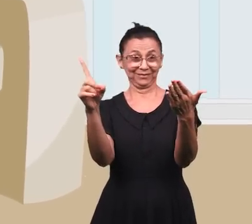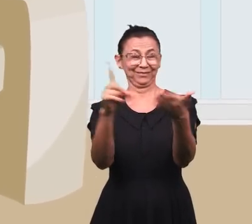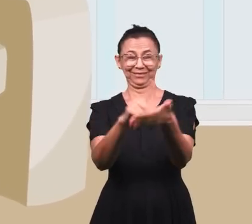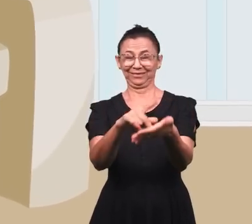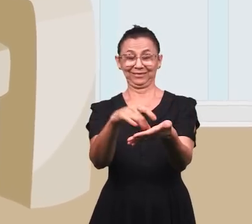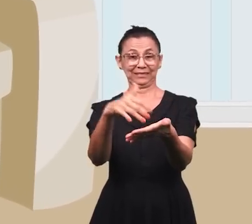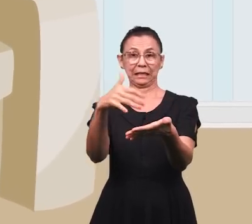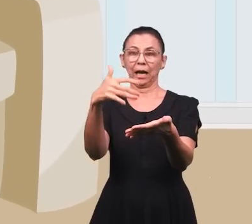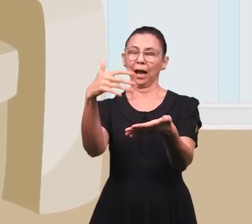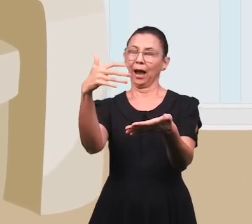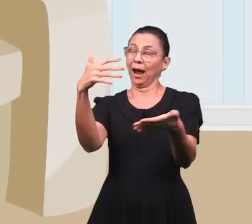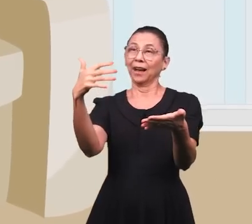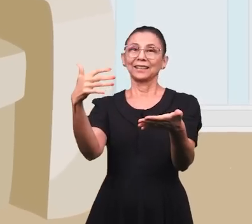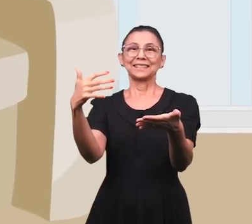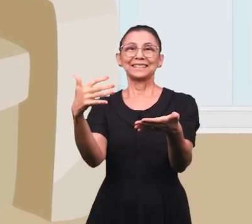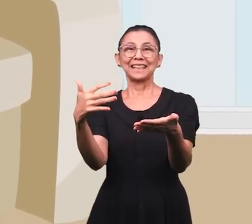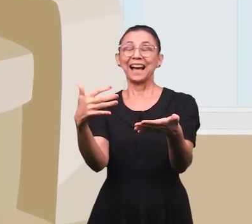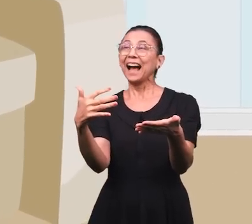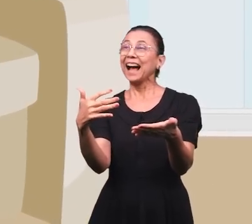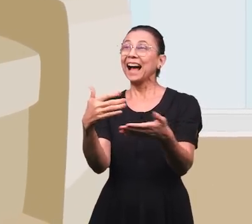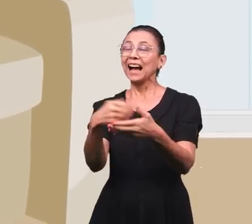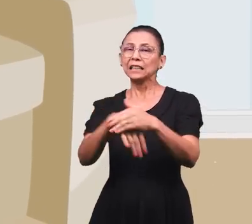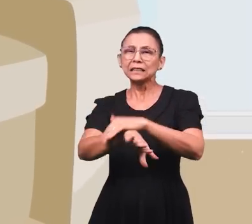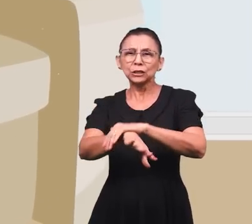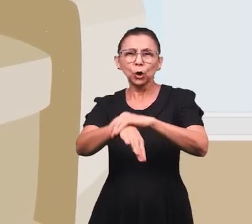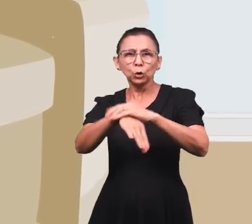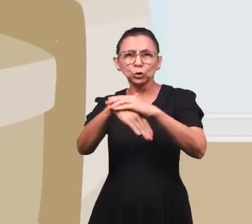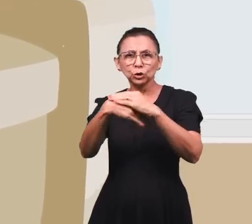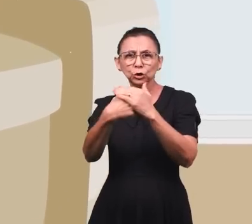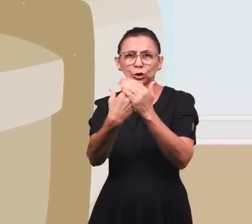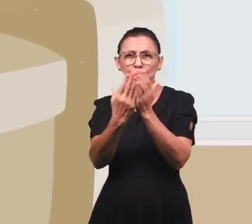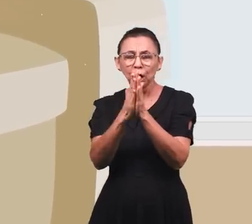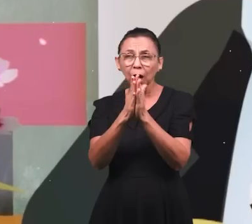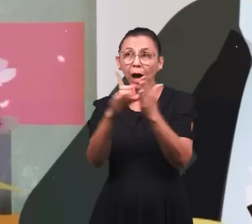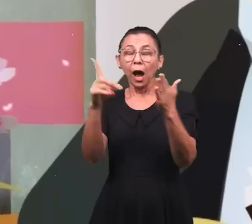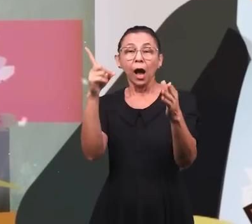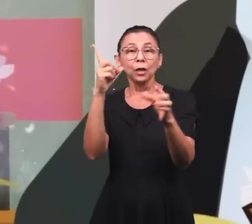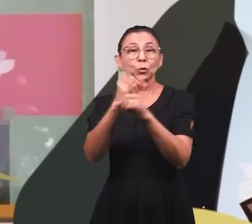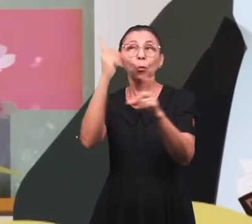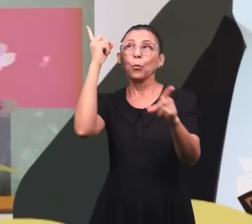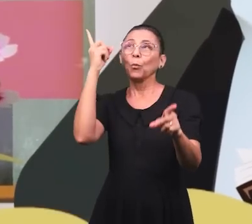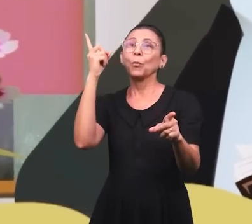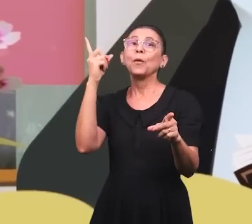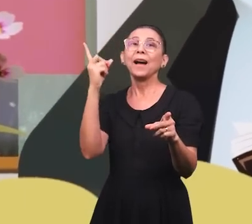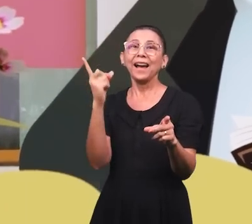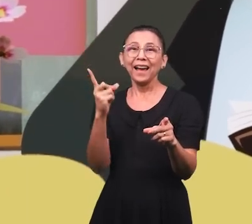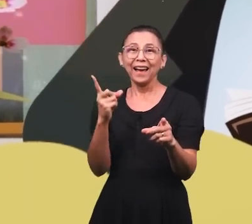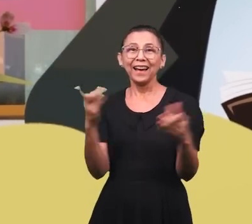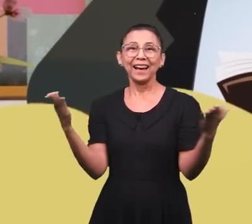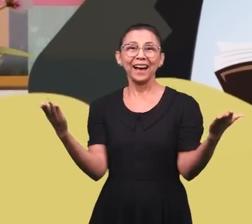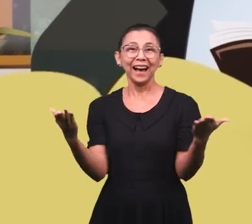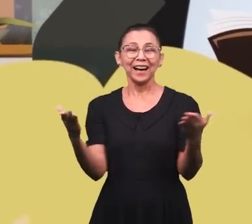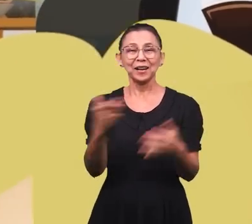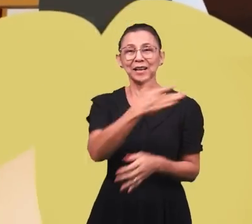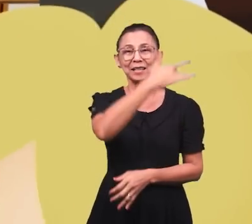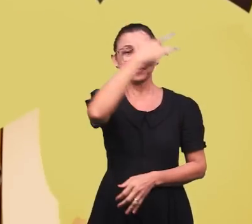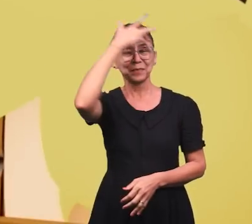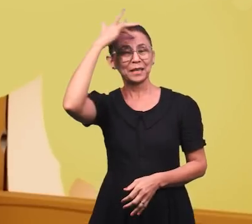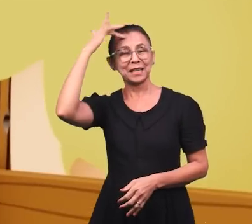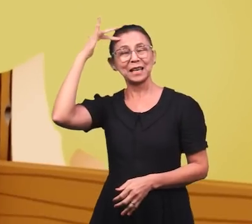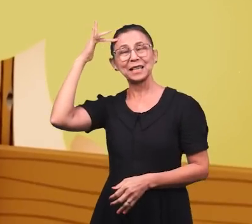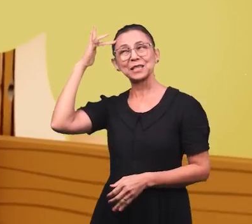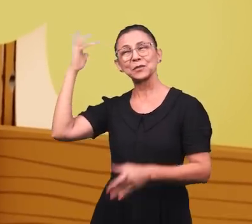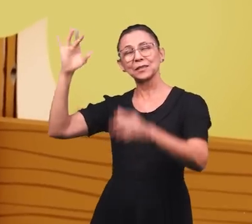A Bíblia é um tesouro descoberto